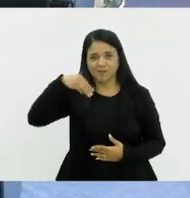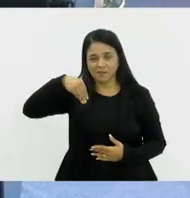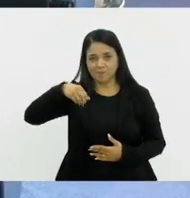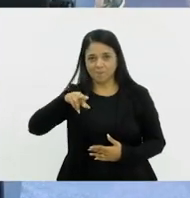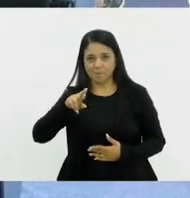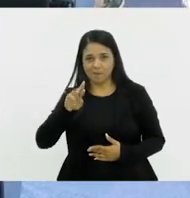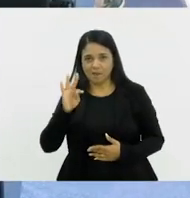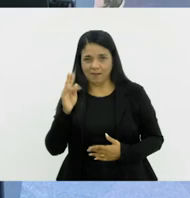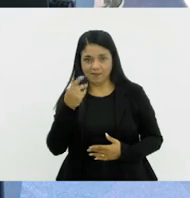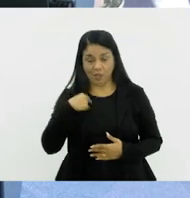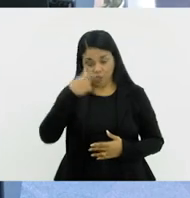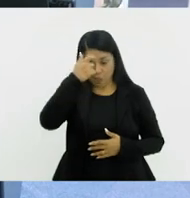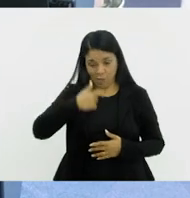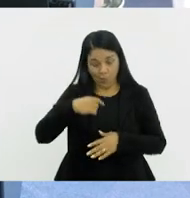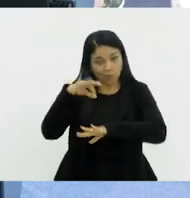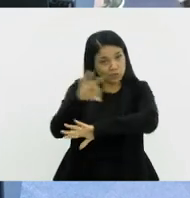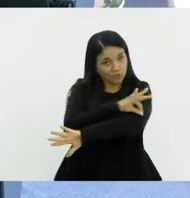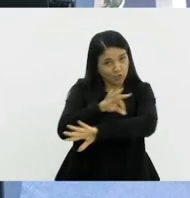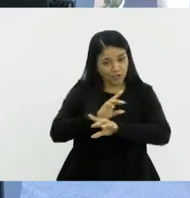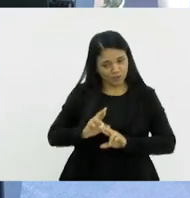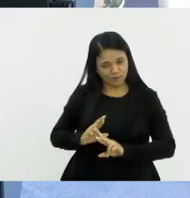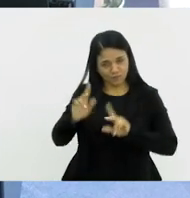sou engenheiro,